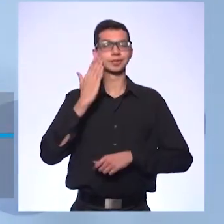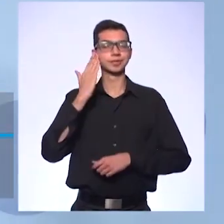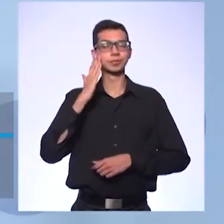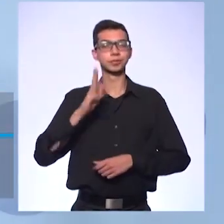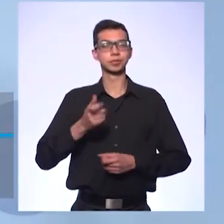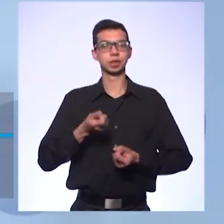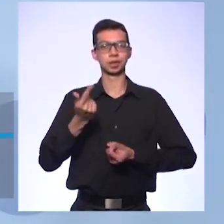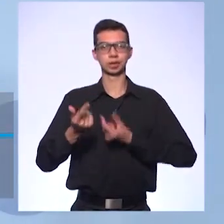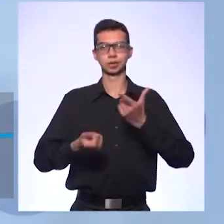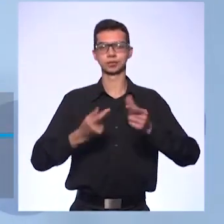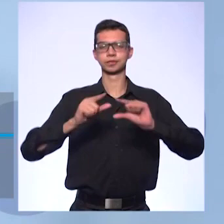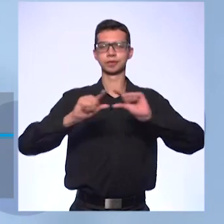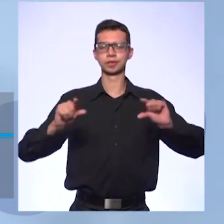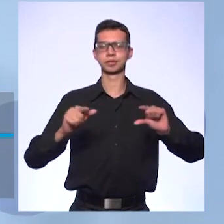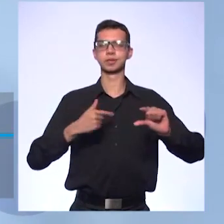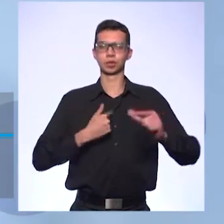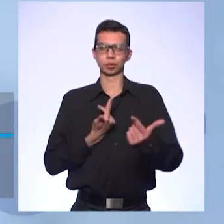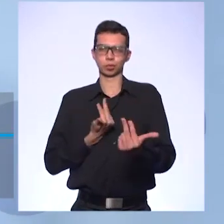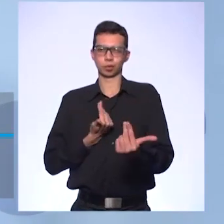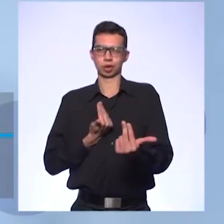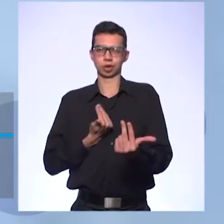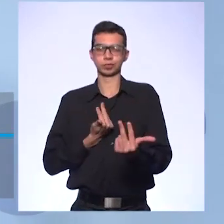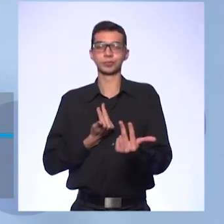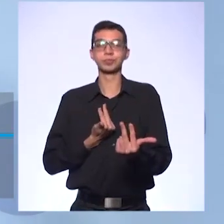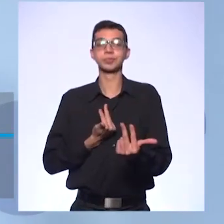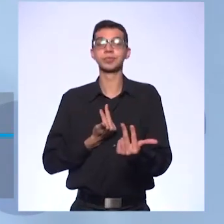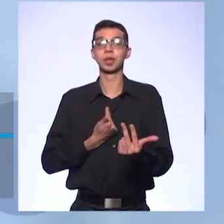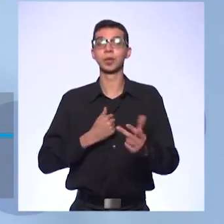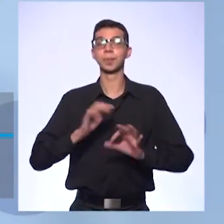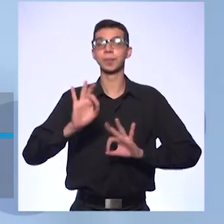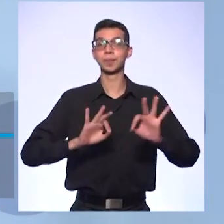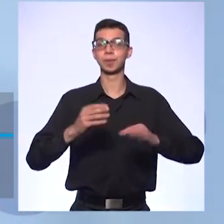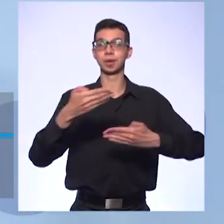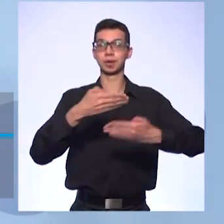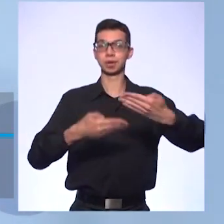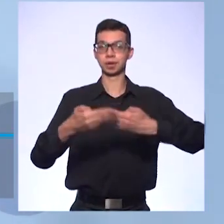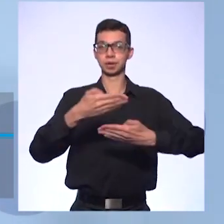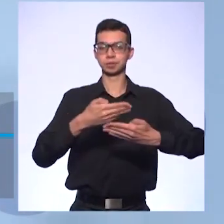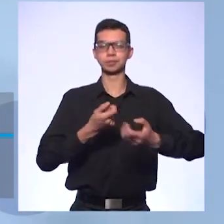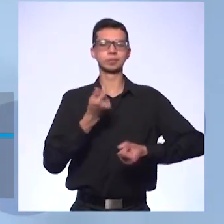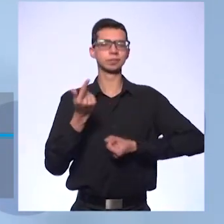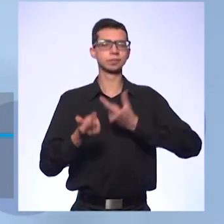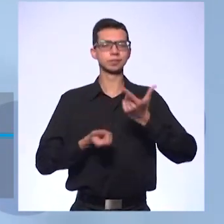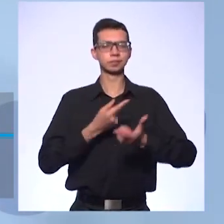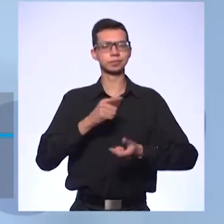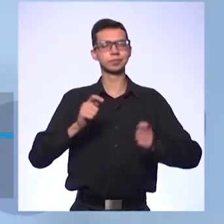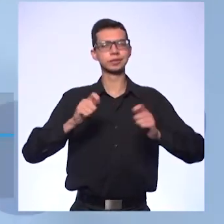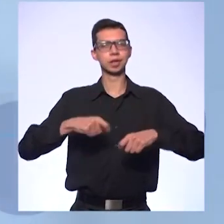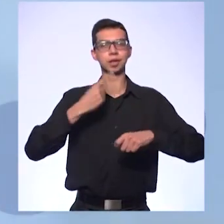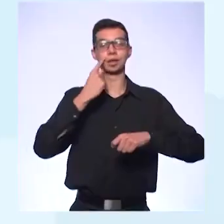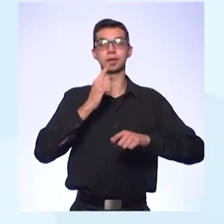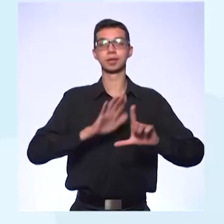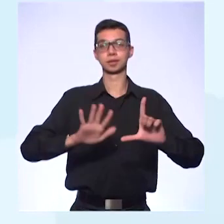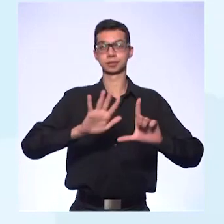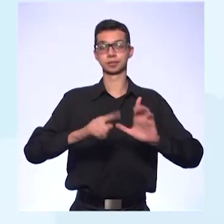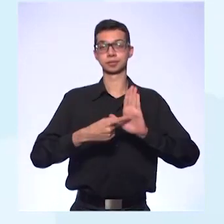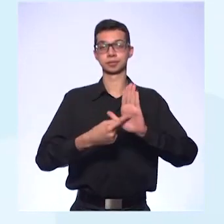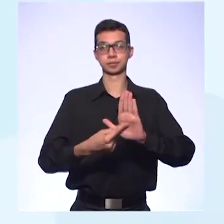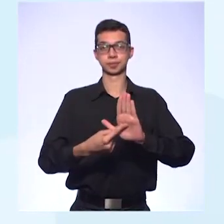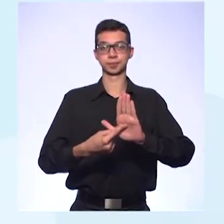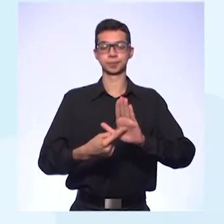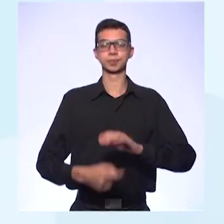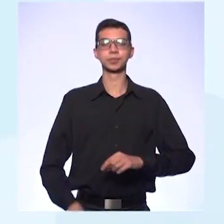aí, iguais a que eu coloquei. Eu preparei aqui um PowerPoint com algumas opções vamos colocar o slide na tela. A gente tem